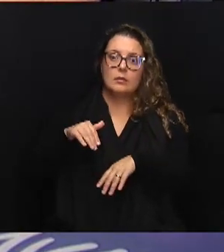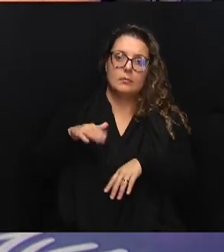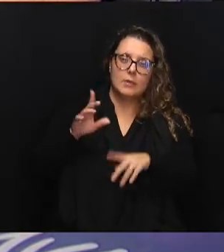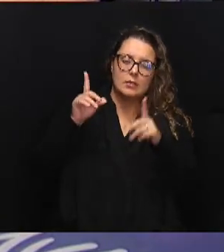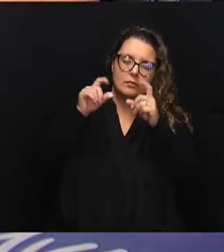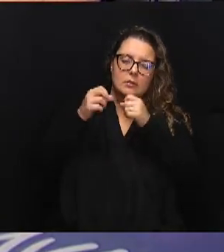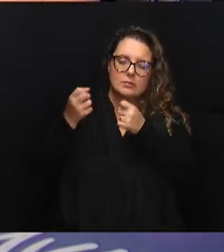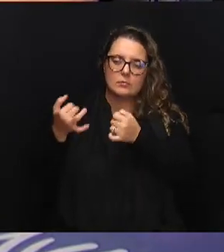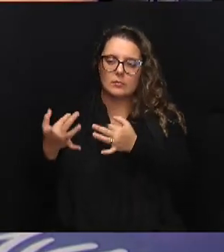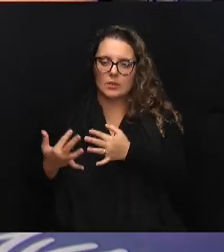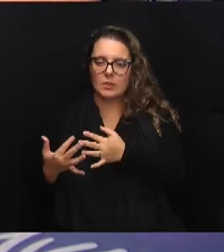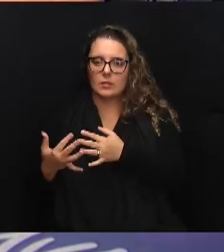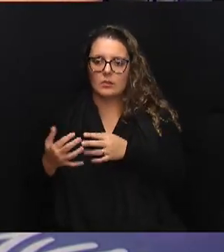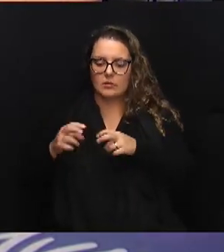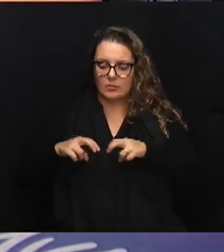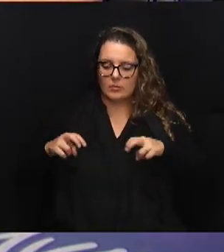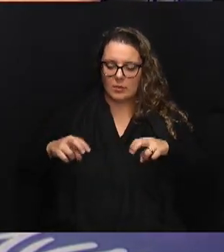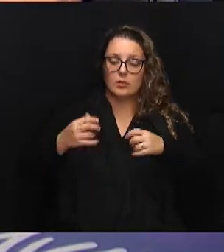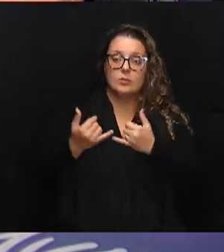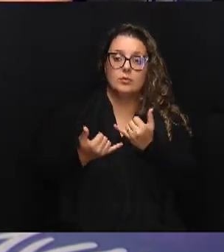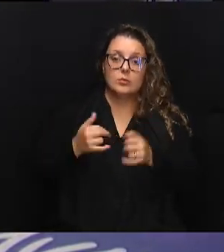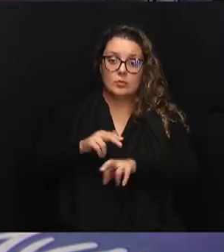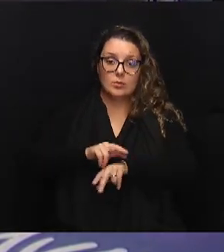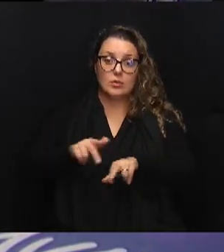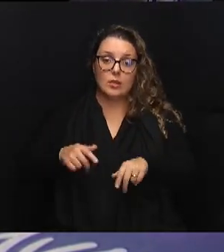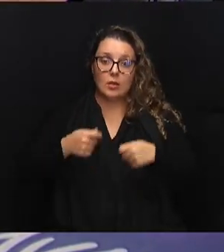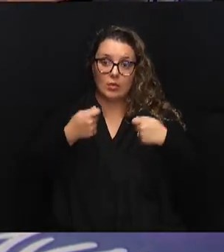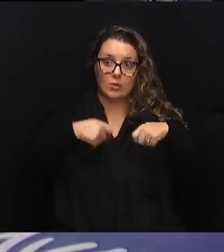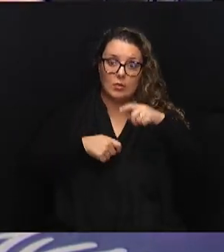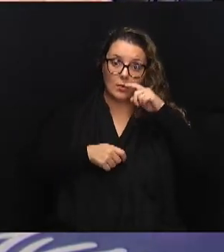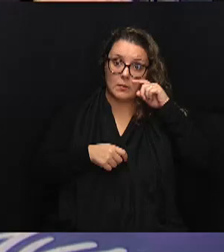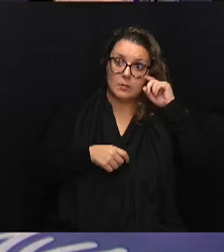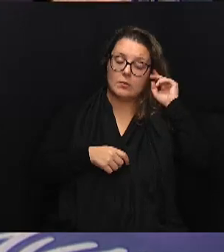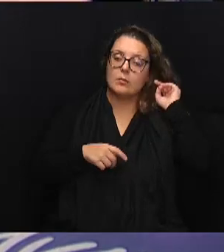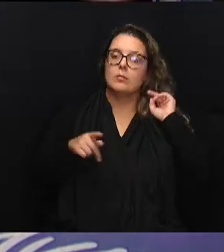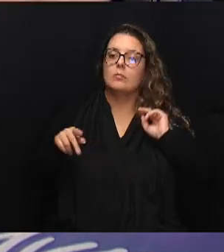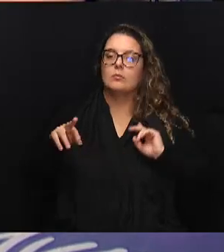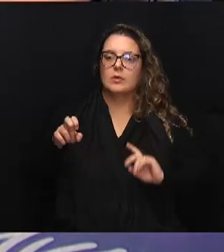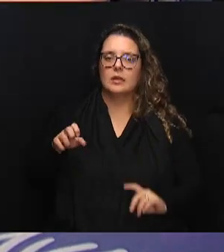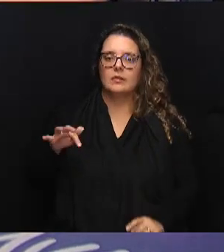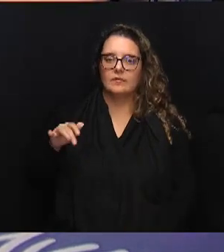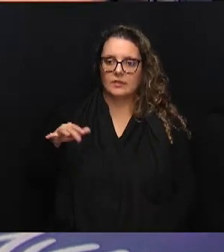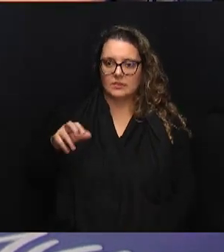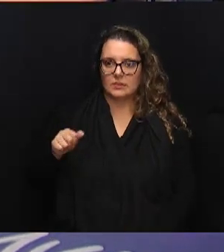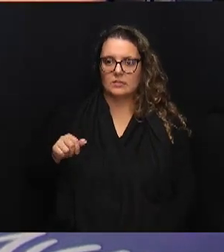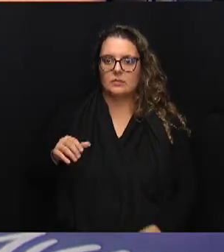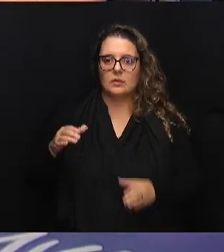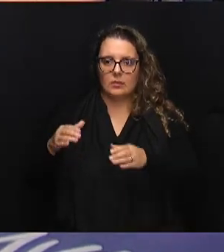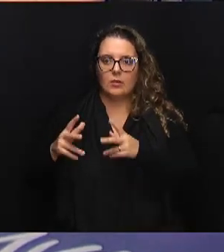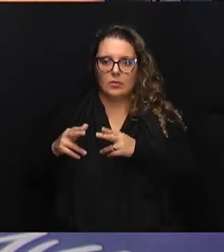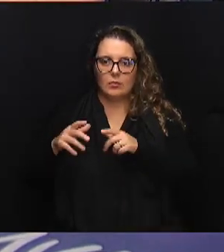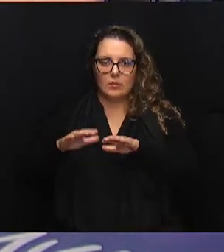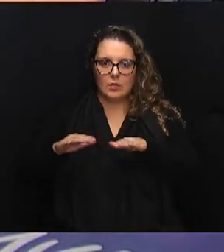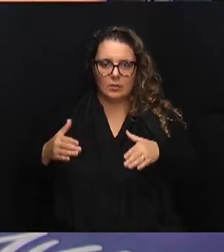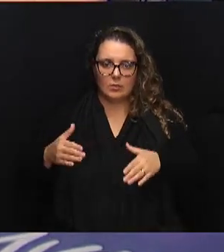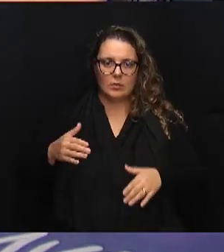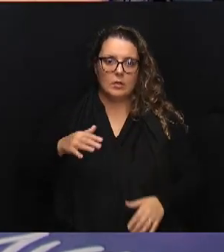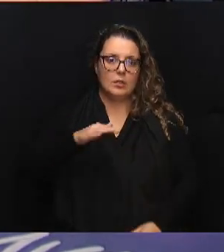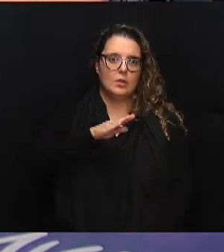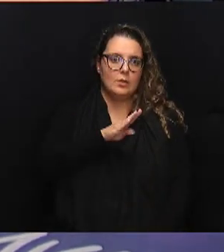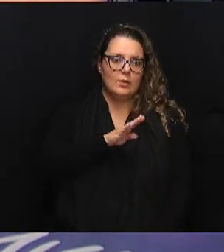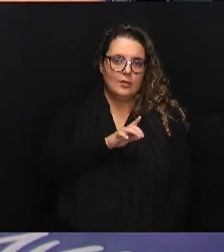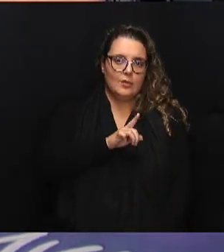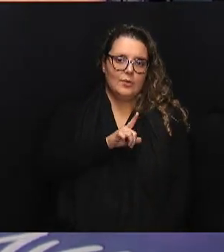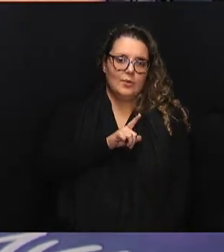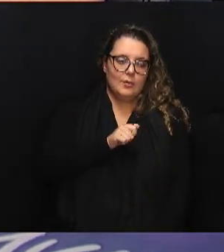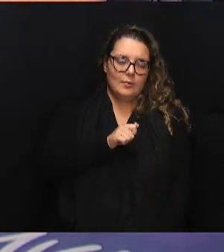mas são jogos que a aposta ela é prefixada de acordo com o que tem no pot. E o blefe, ele